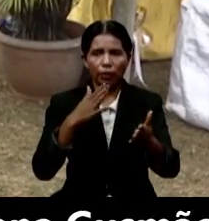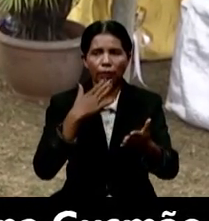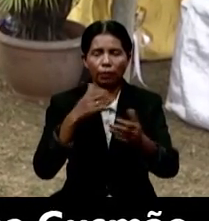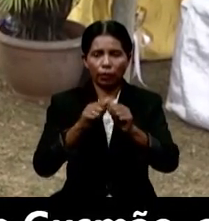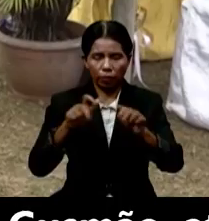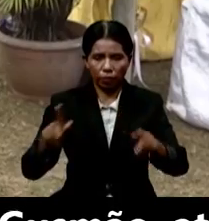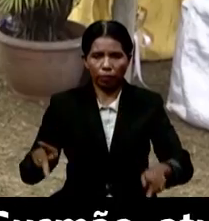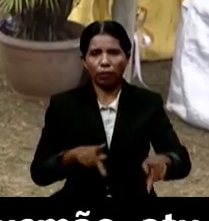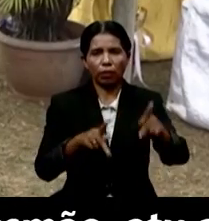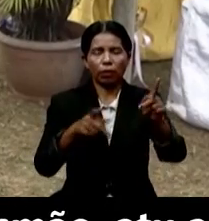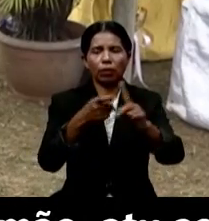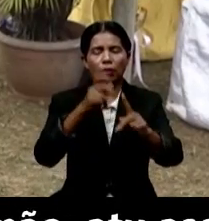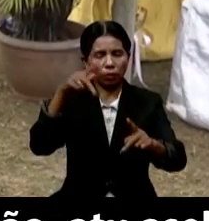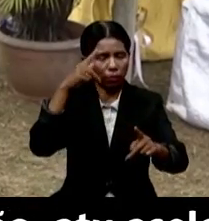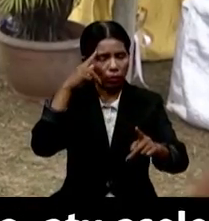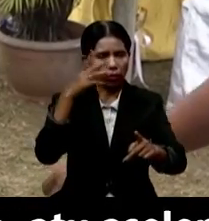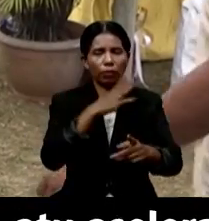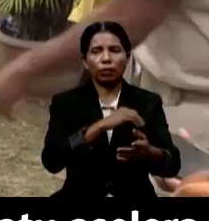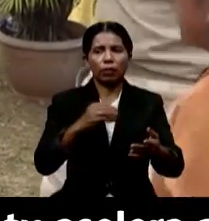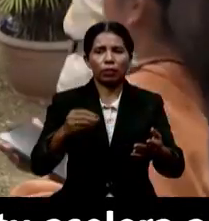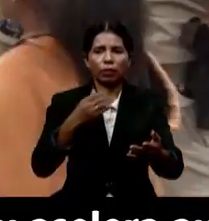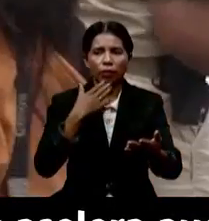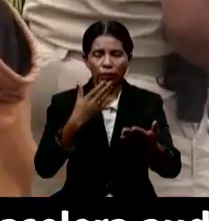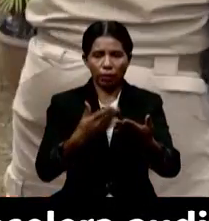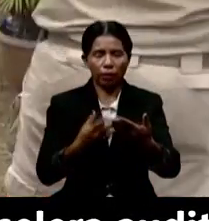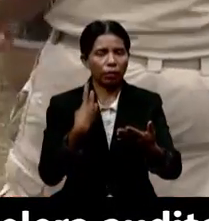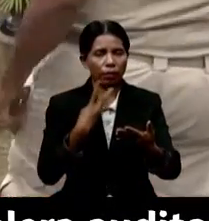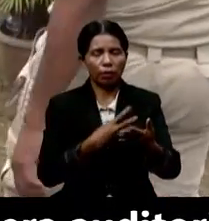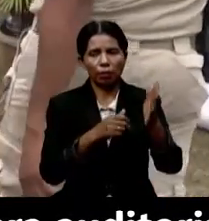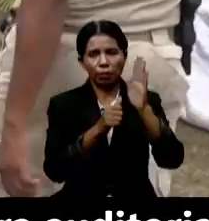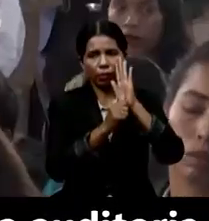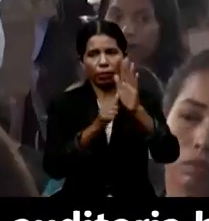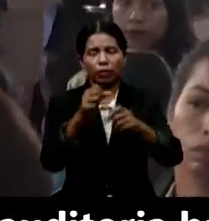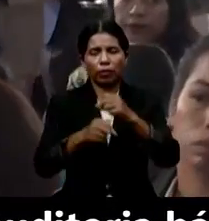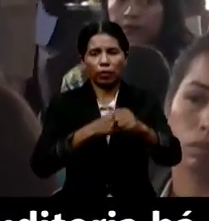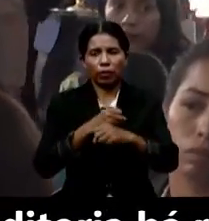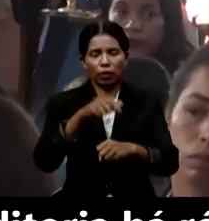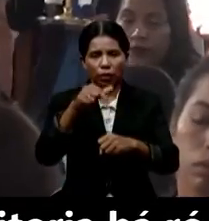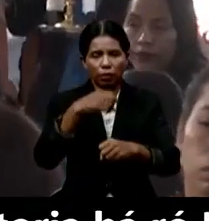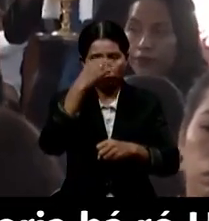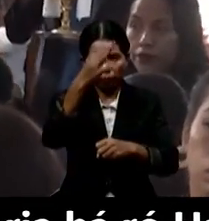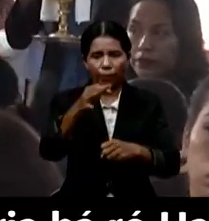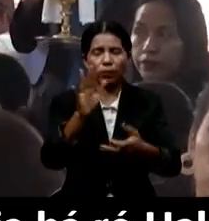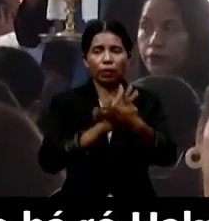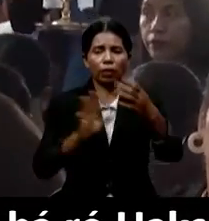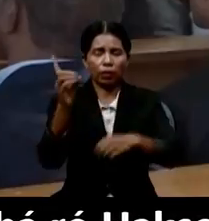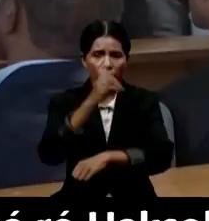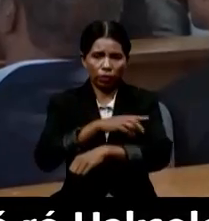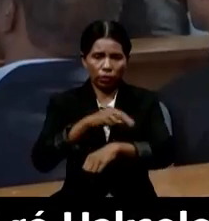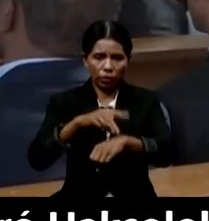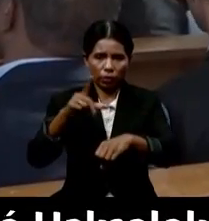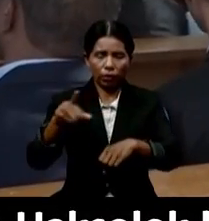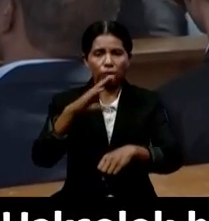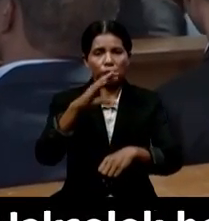administração pública e a política reforma da administração pública nebe ame se apresenta e tina neba hoje. Cerimônia comemoração do Órgão Nacional Função Pública